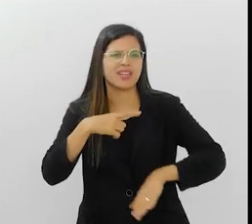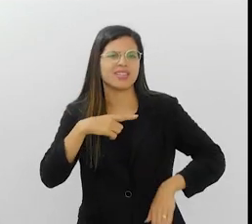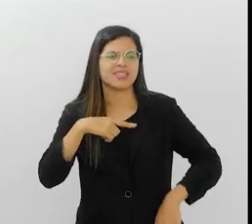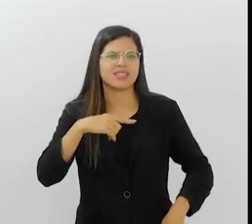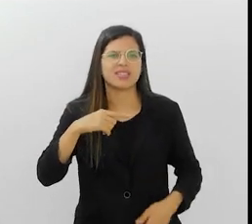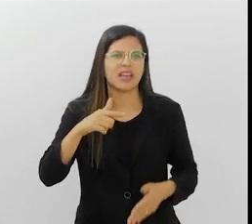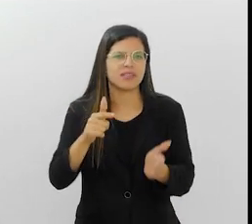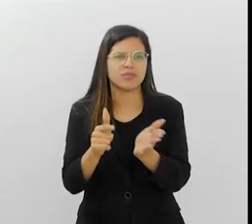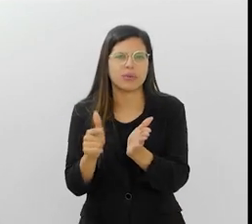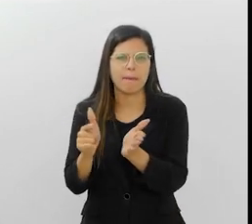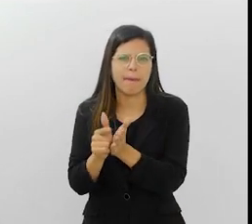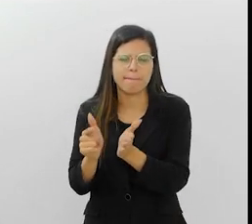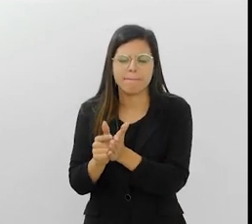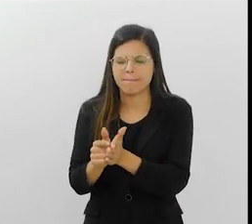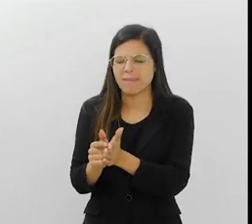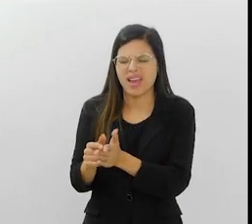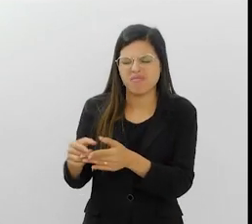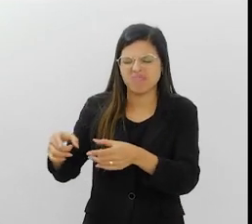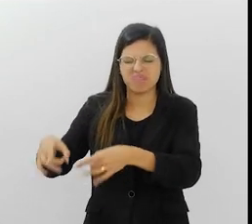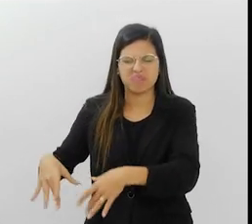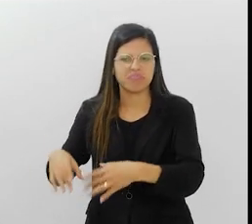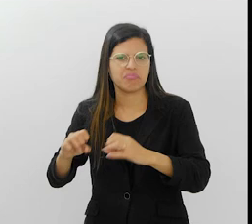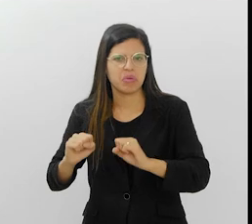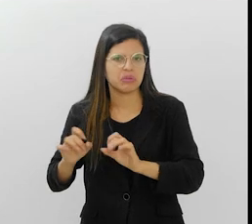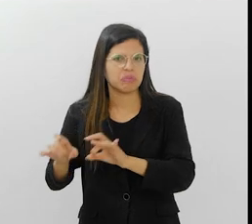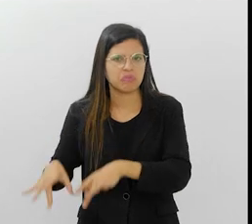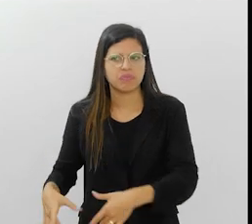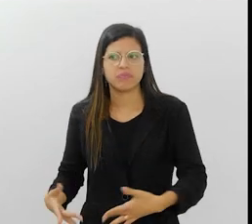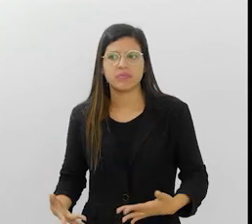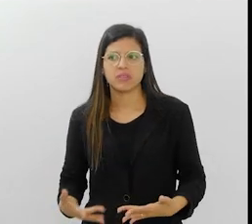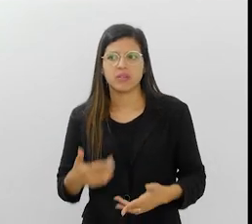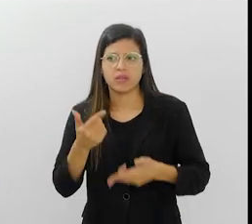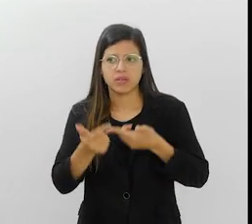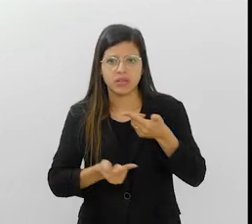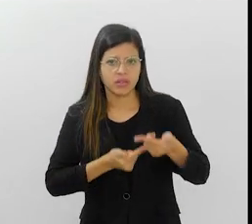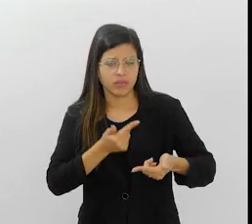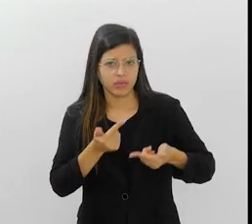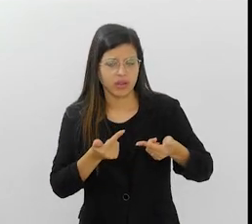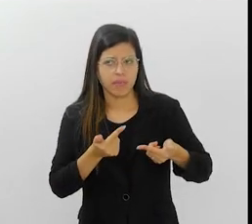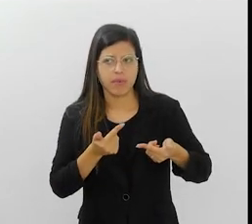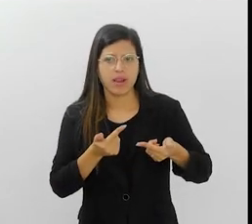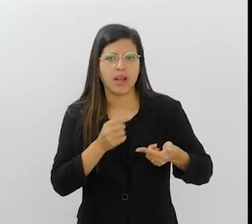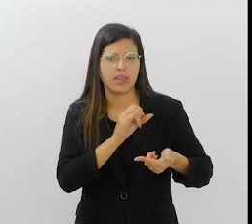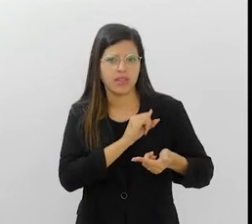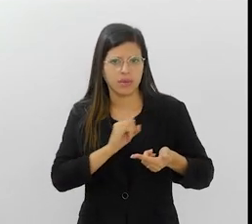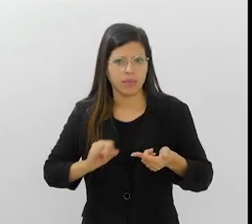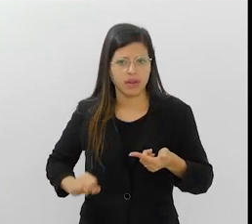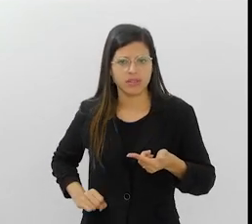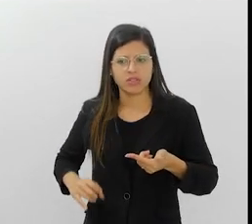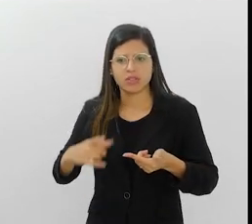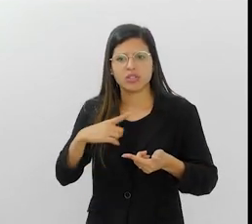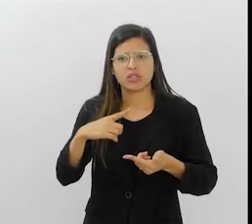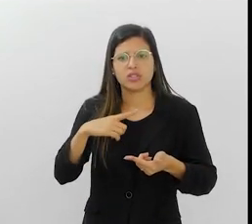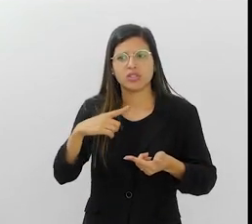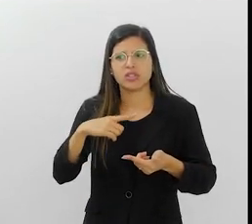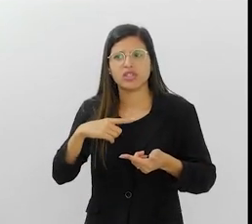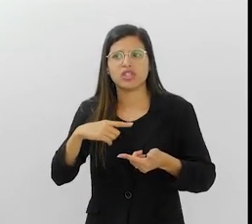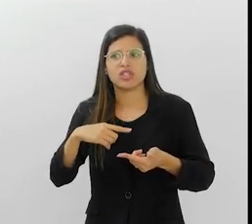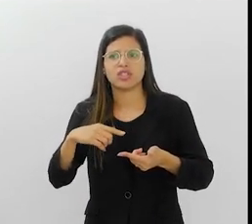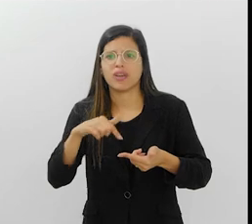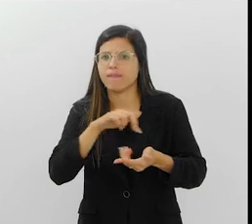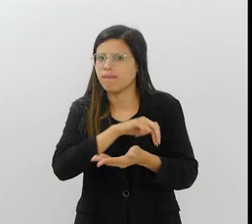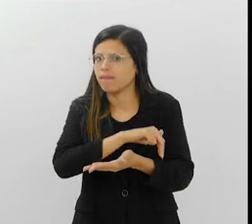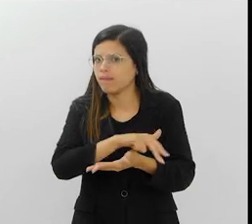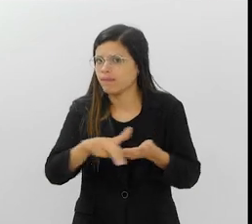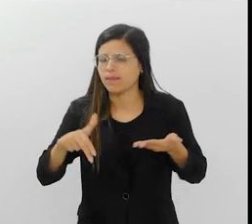tem uns papéis aqui, joga fora, coisa e tal. Eu, quando fui trabalhar na Imperatriz Leopoldinense, nós achamos um baú com figurinos do Arlindo